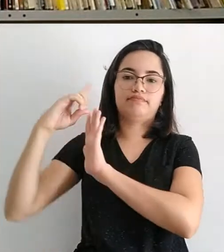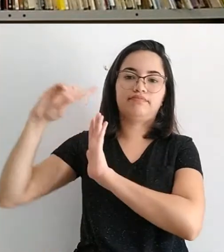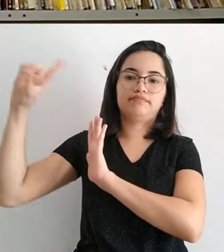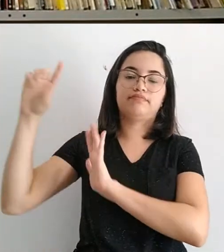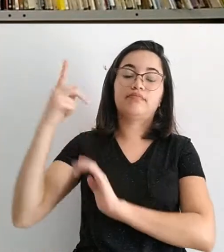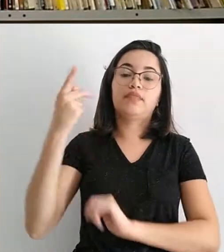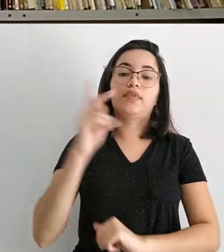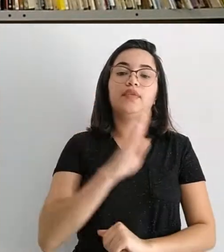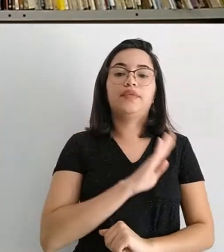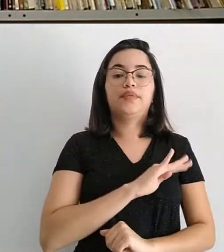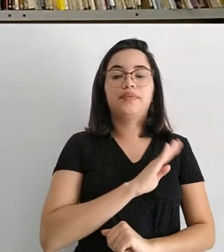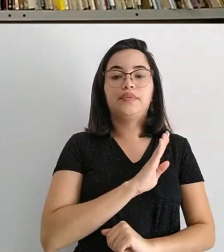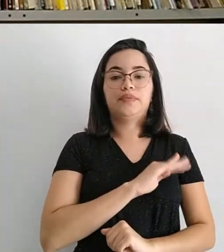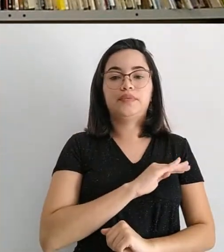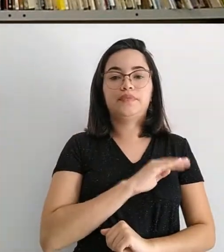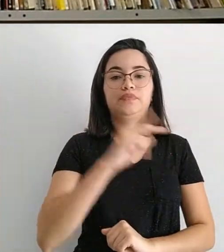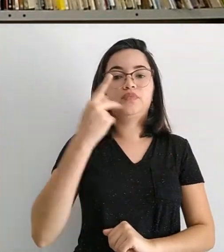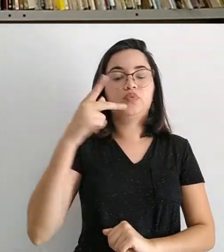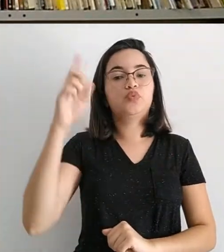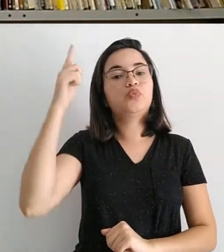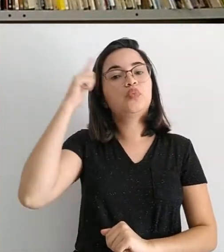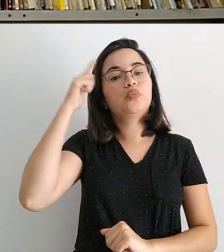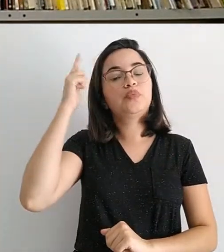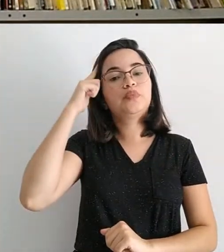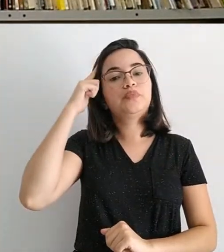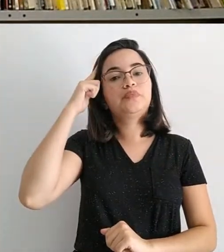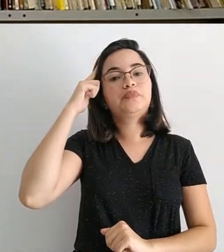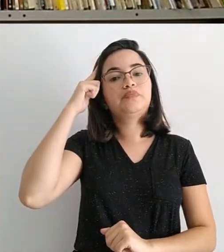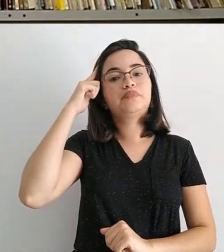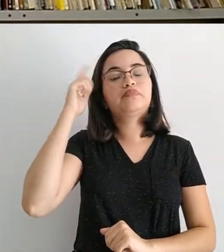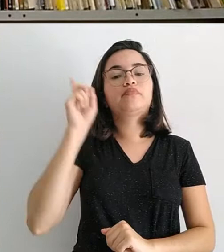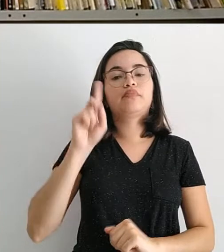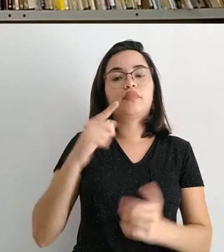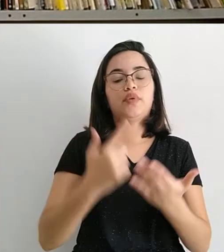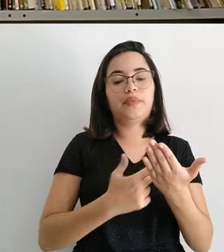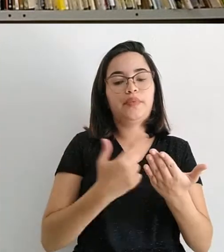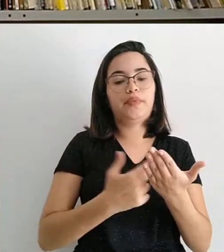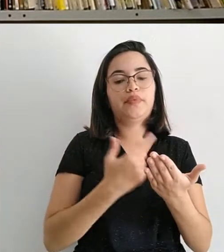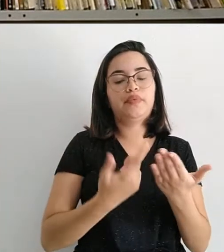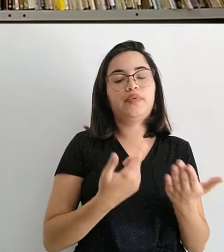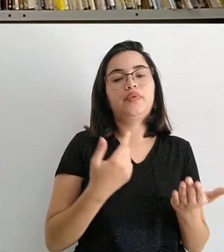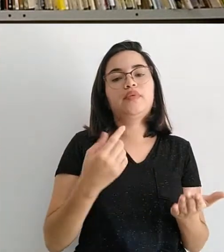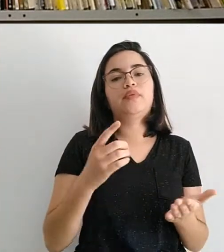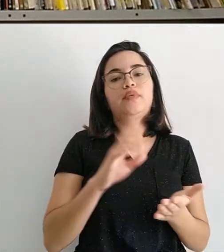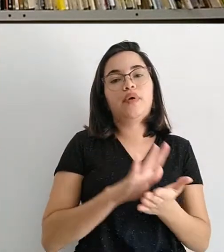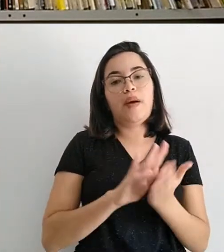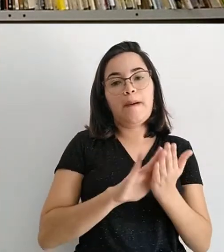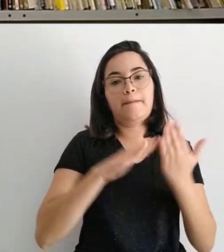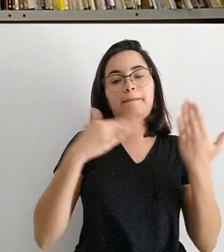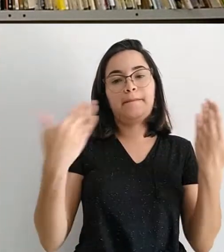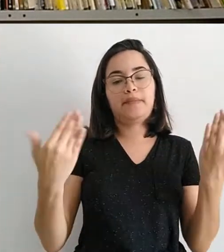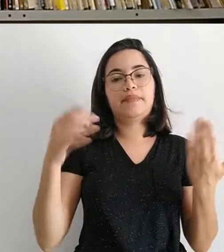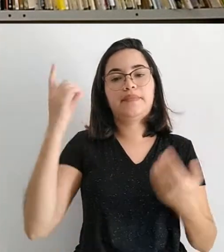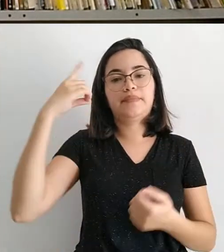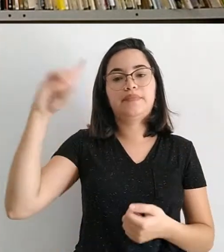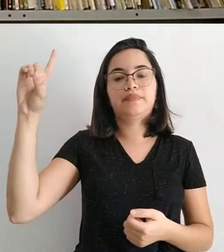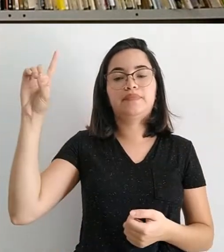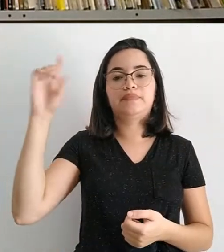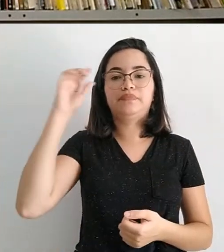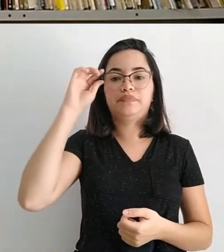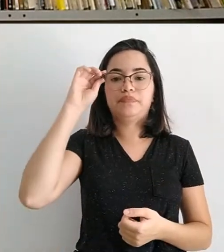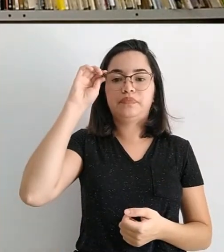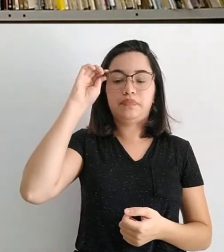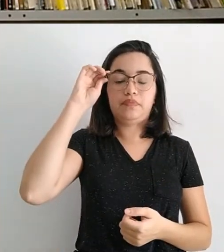Deus. Seu coração e sua mente é um livro aberto para Deus.